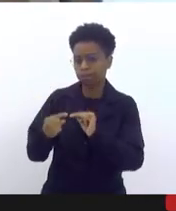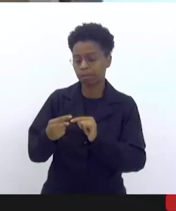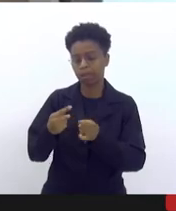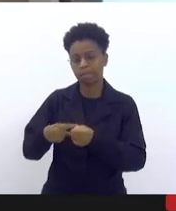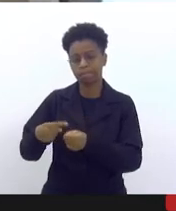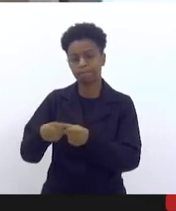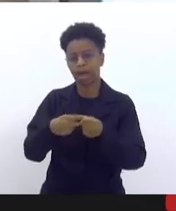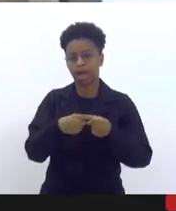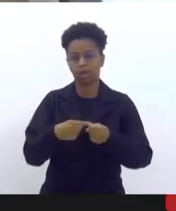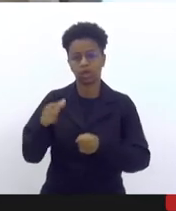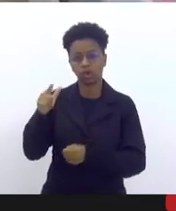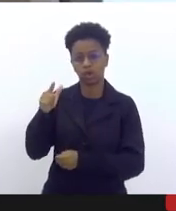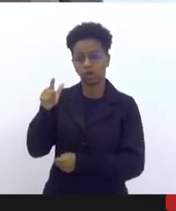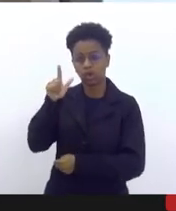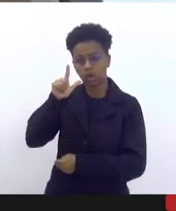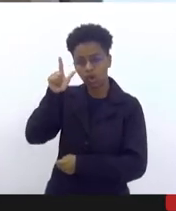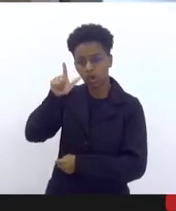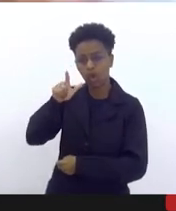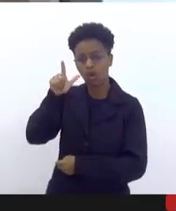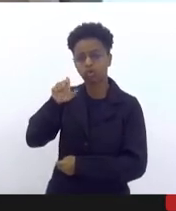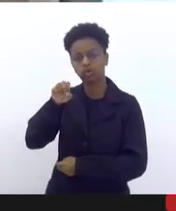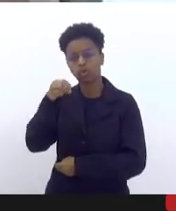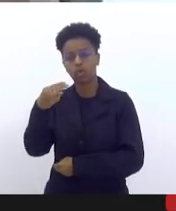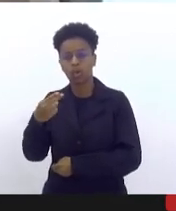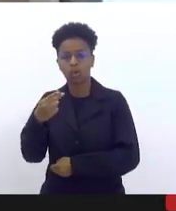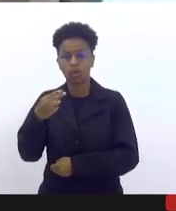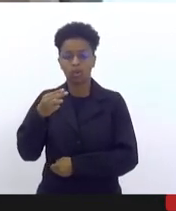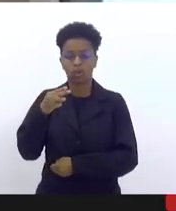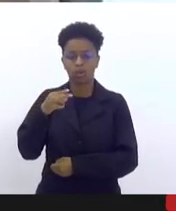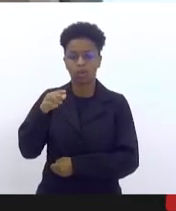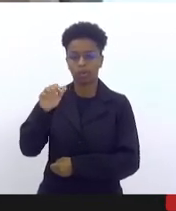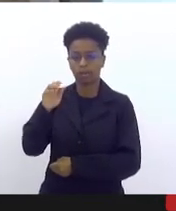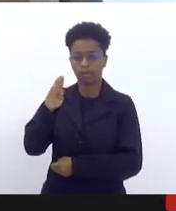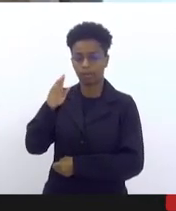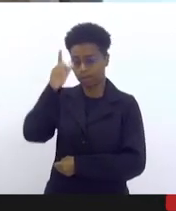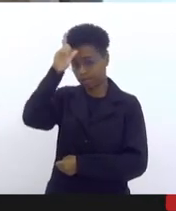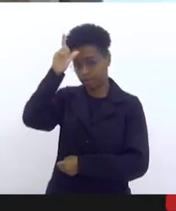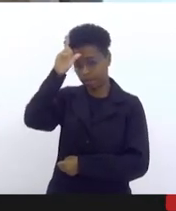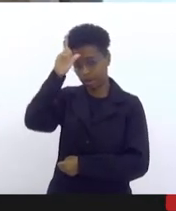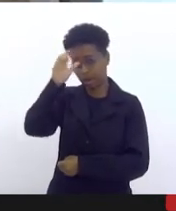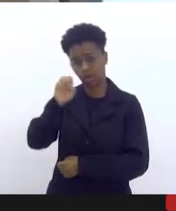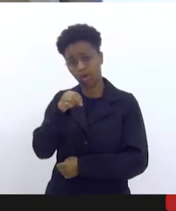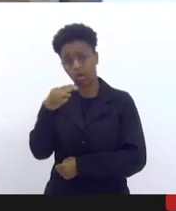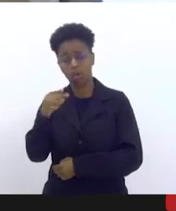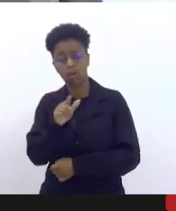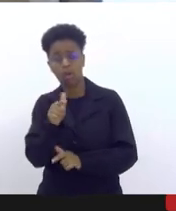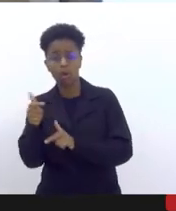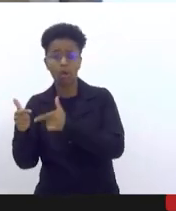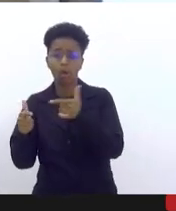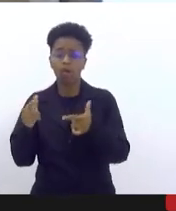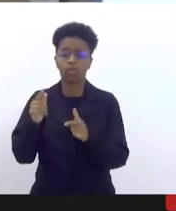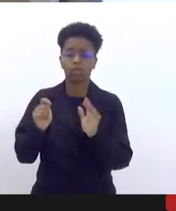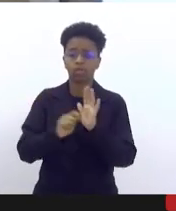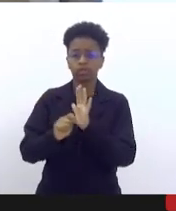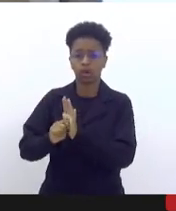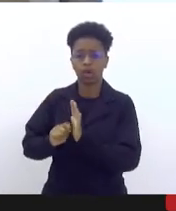Londres ou de Amsterdam ou de Berlim ou às vezes uma outra droga virava um Hit